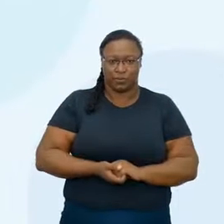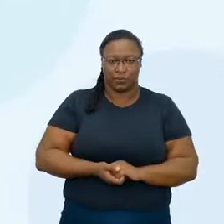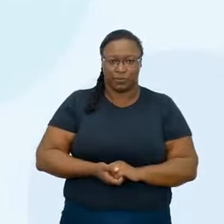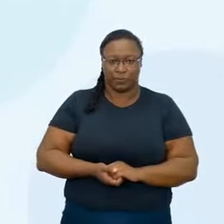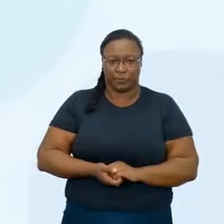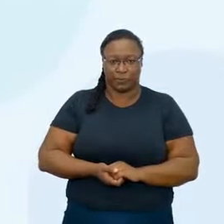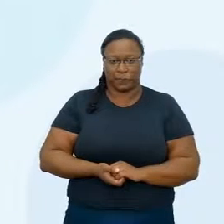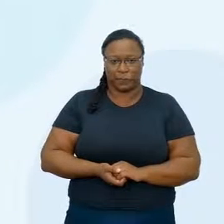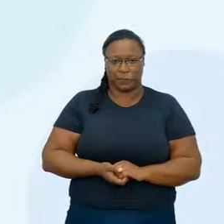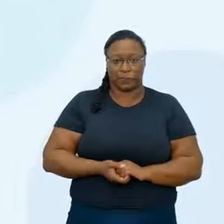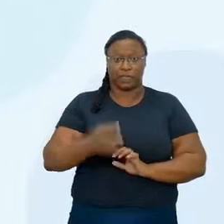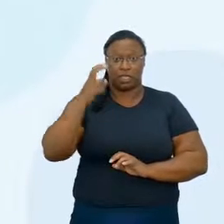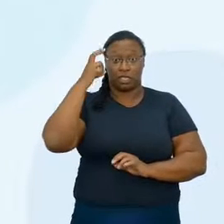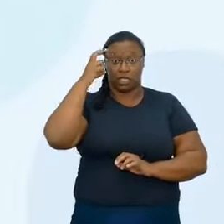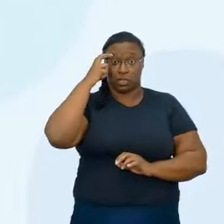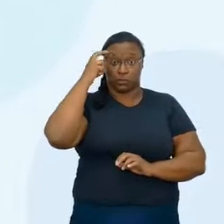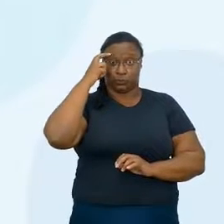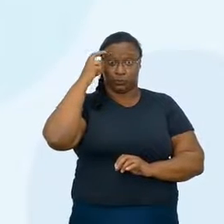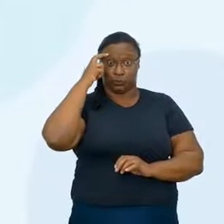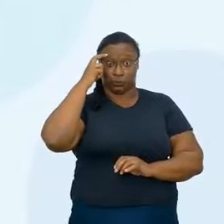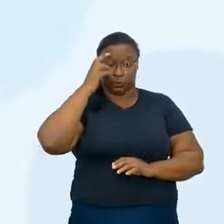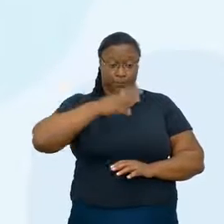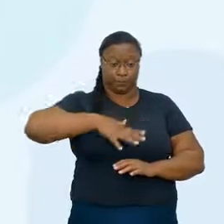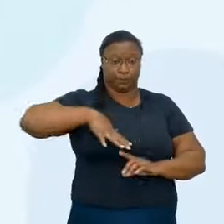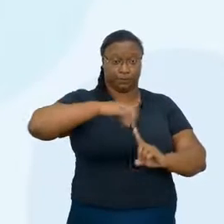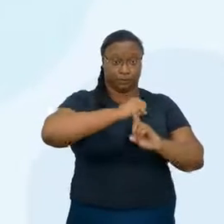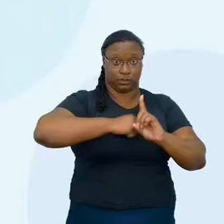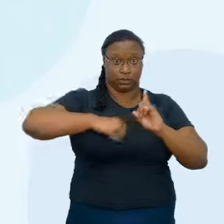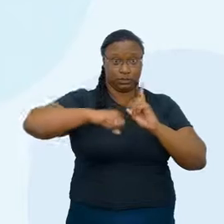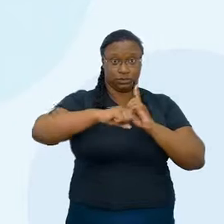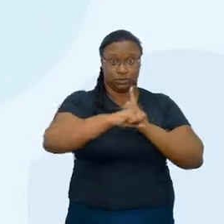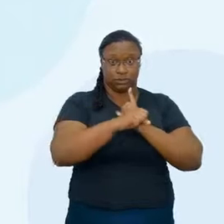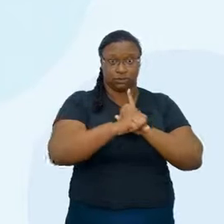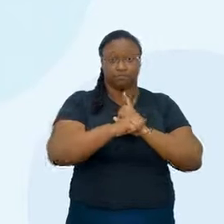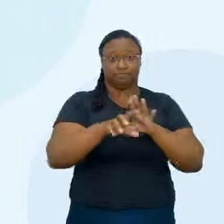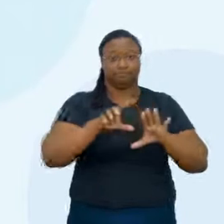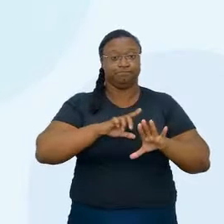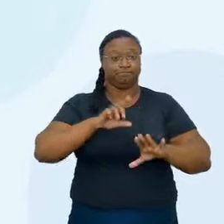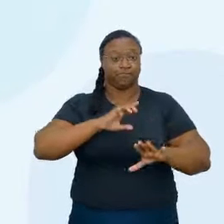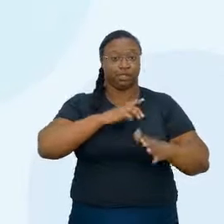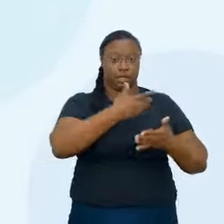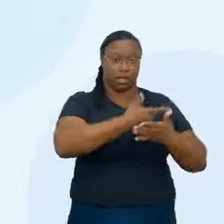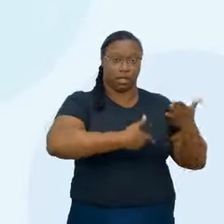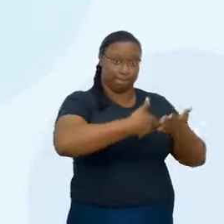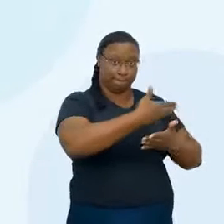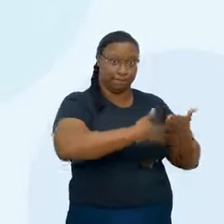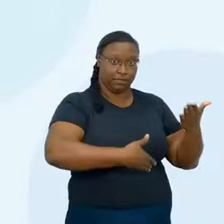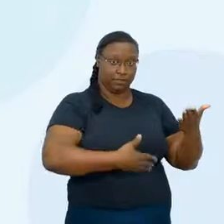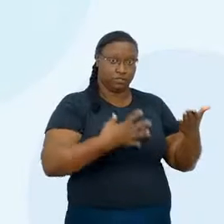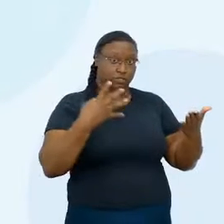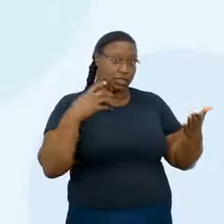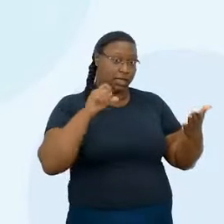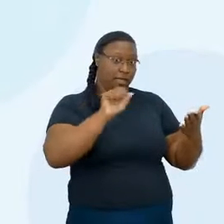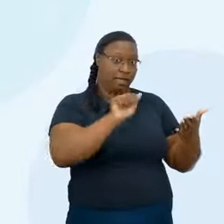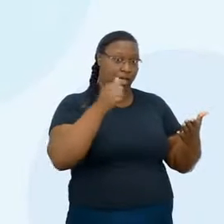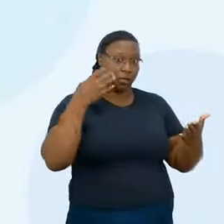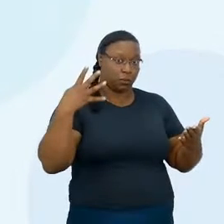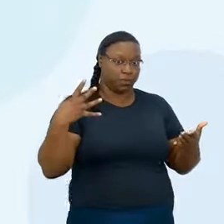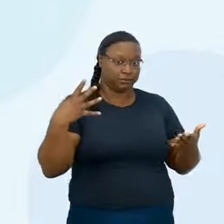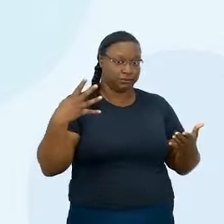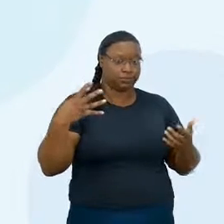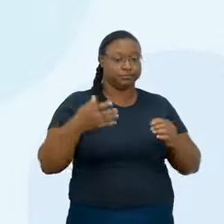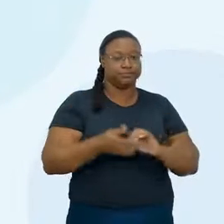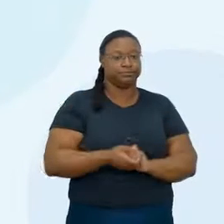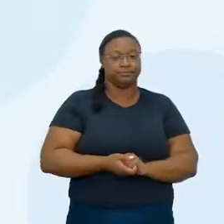E aí, na cultura e sociedade, a gente tem a habilidade do itinerário formativo de Ciências Humanas A4, e aí as